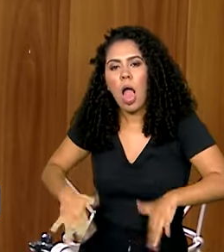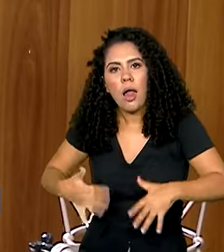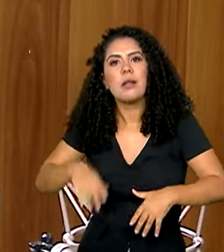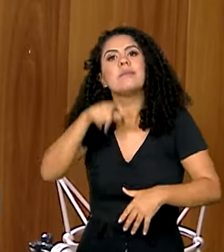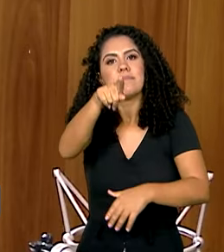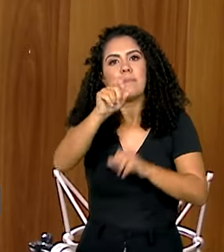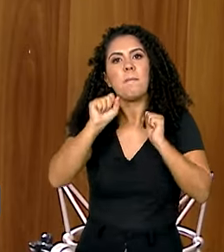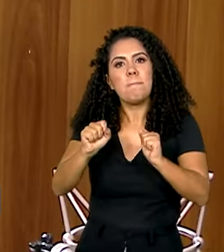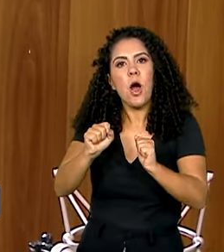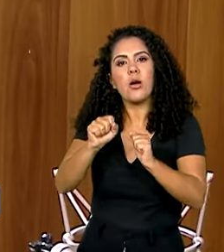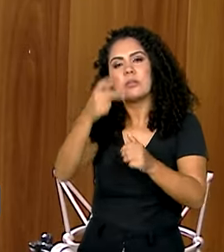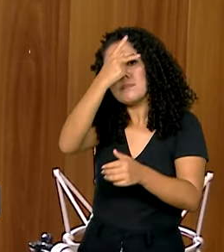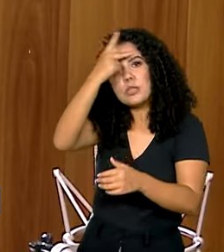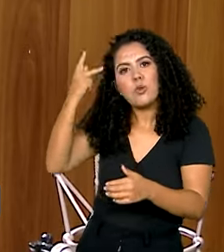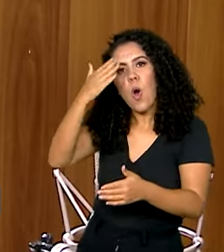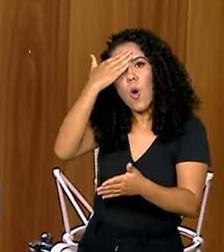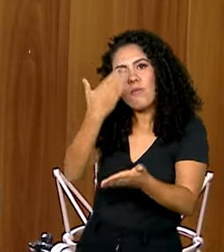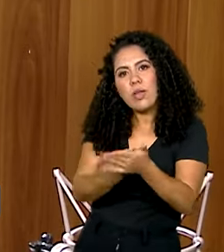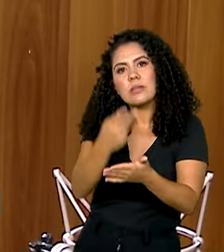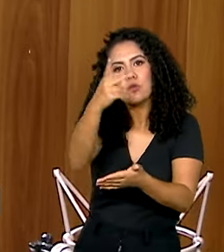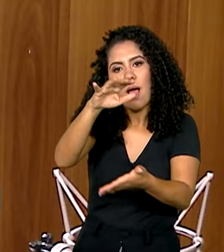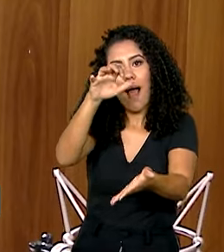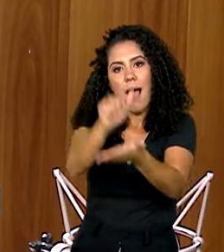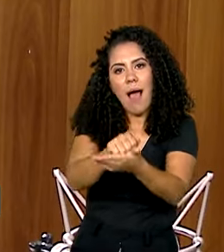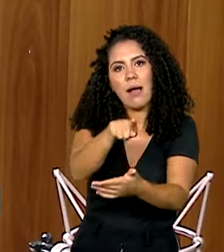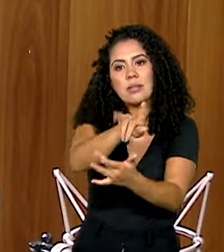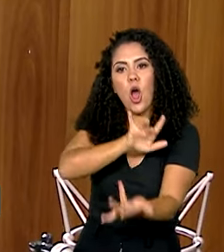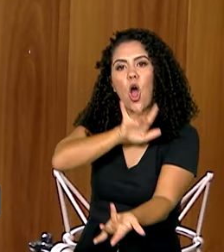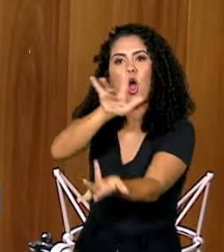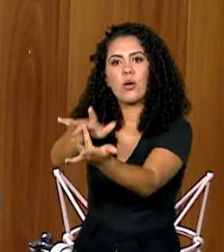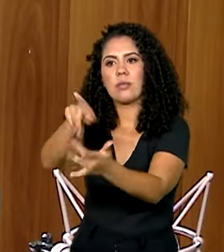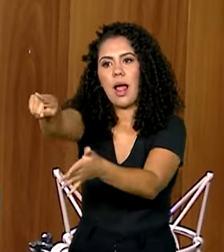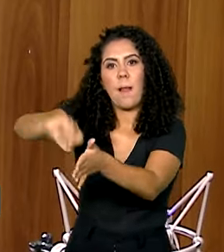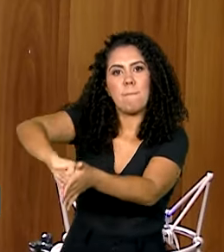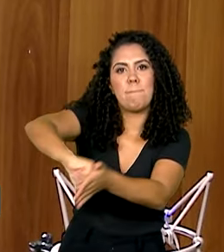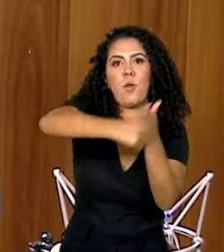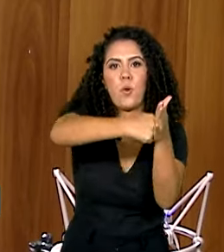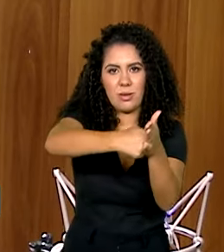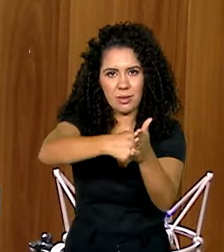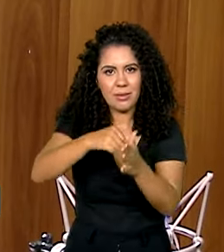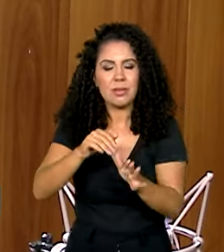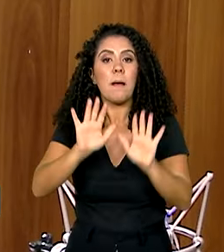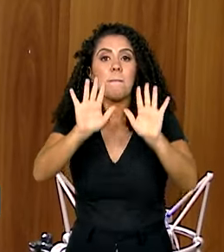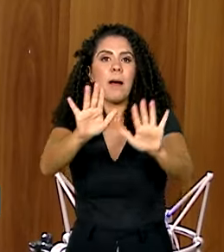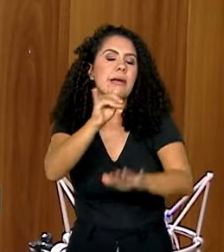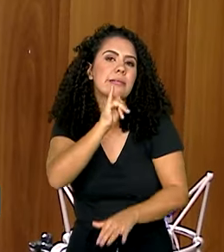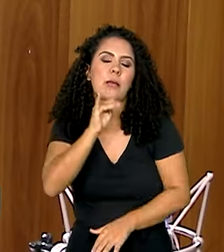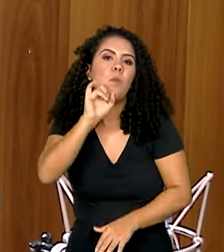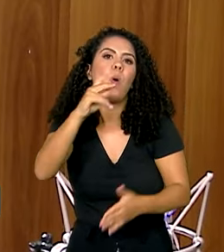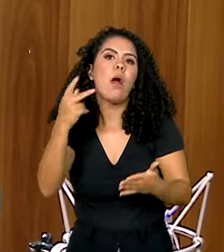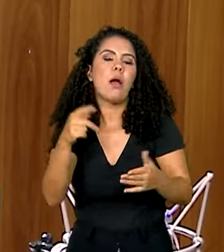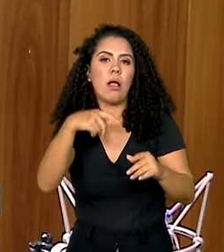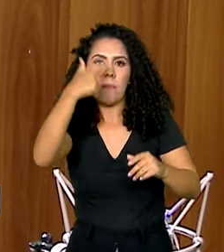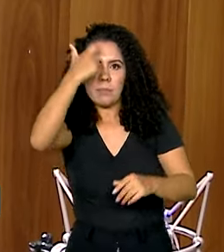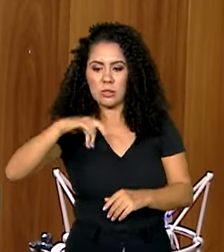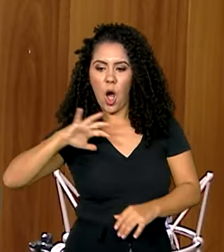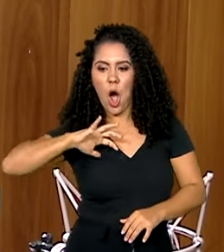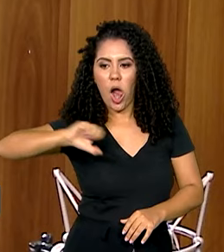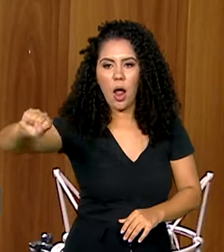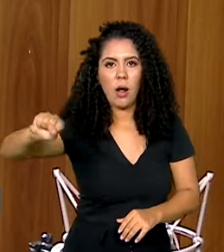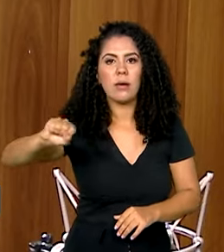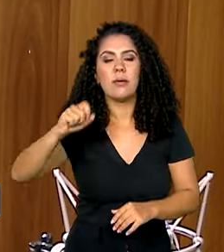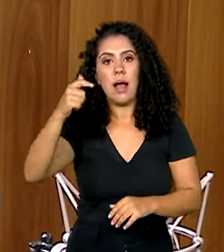contato com alguém da sua confiança e ela, se tiver cadastrada, pode bloquear em seu nome. O que acontece? Você foi roubado. Ou você liga para alguém